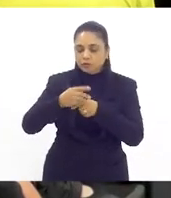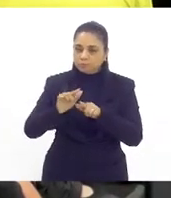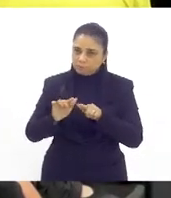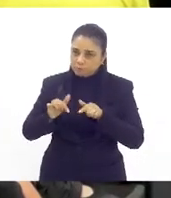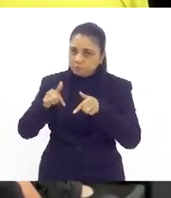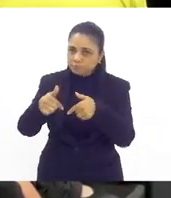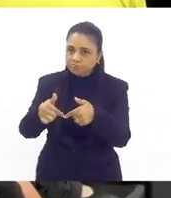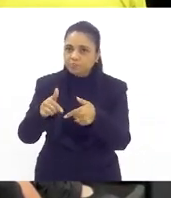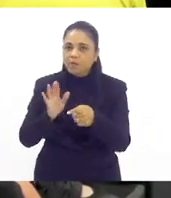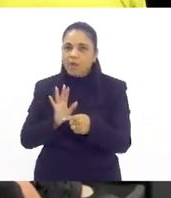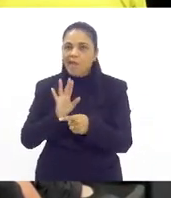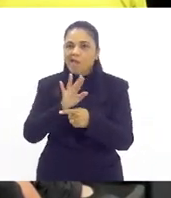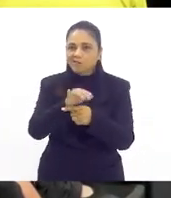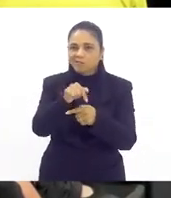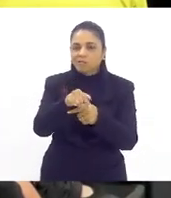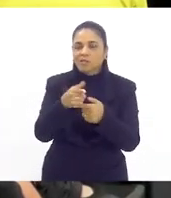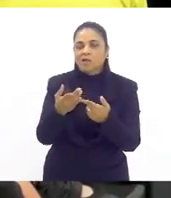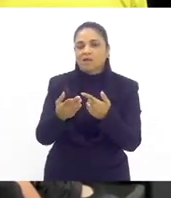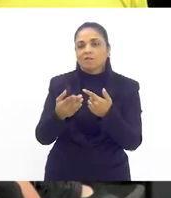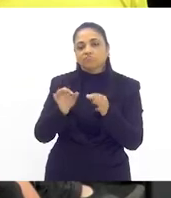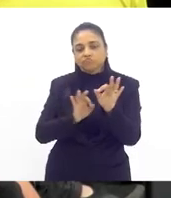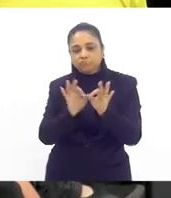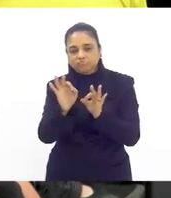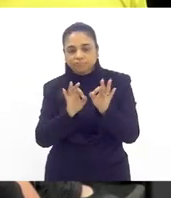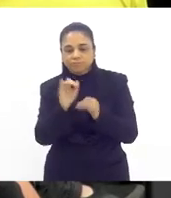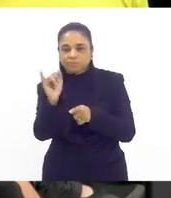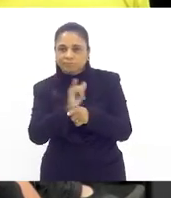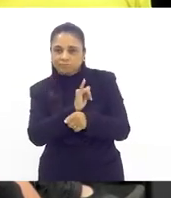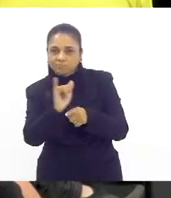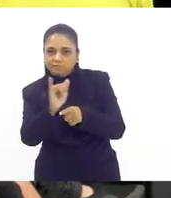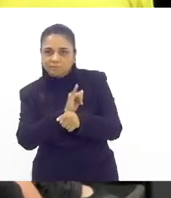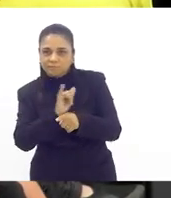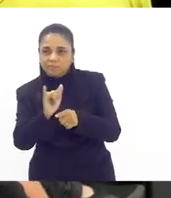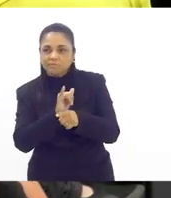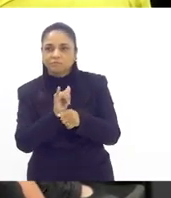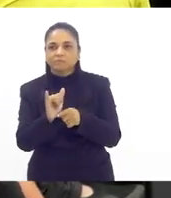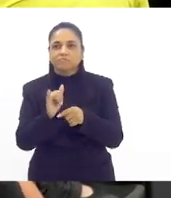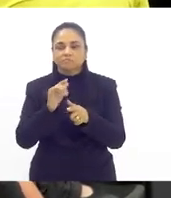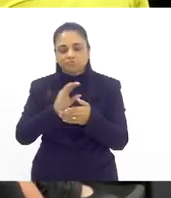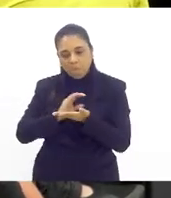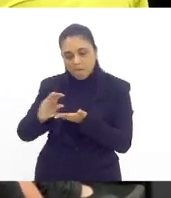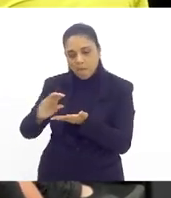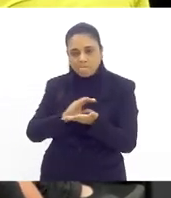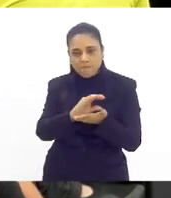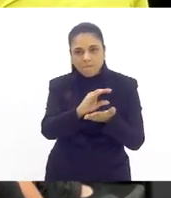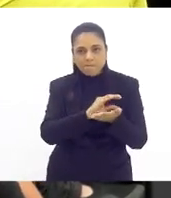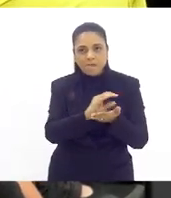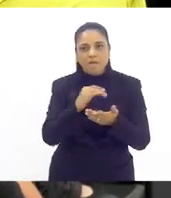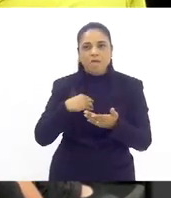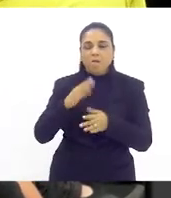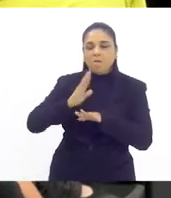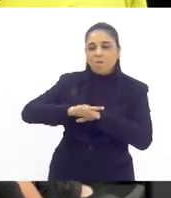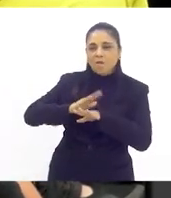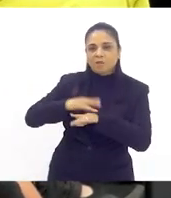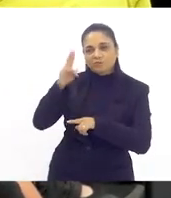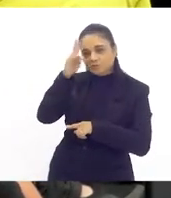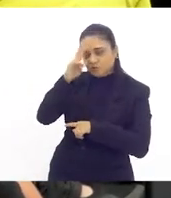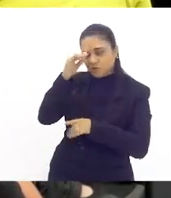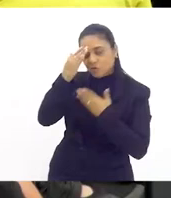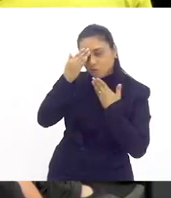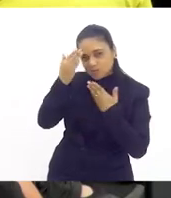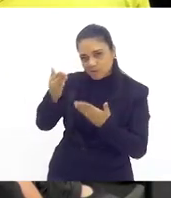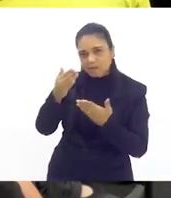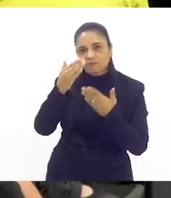ao longo do estado inteira não ter sobreposição a gente fazer um plano estratégico para execução desse recursos momento histórico obrigado